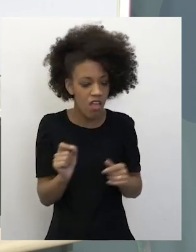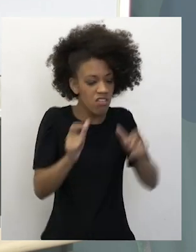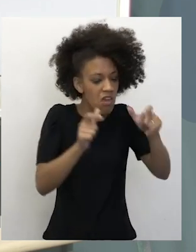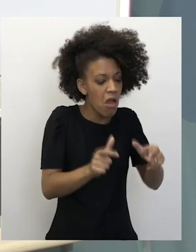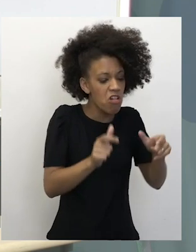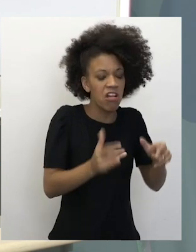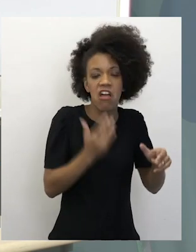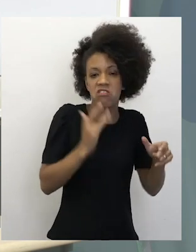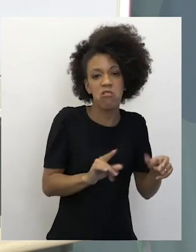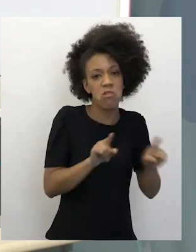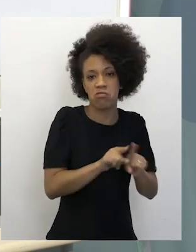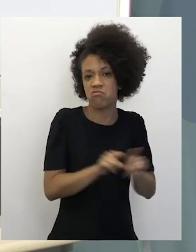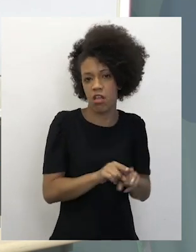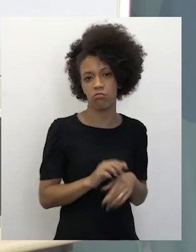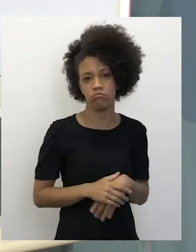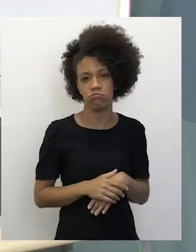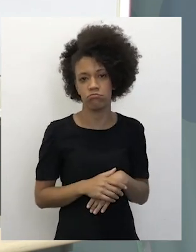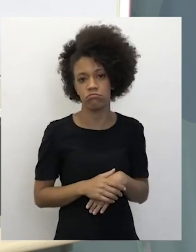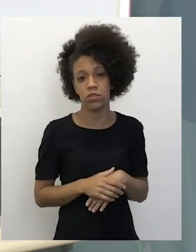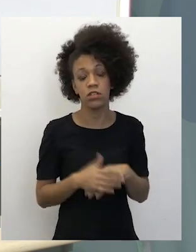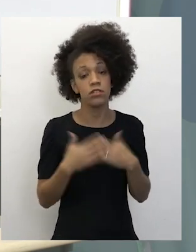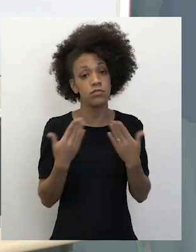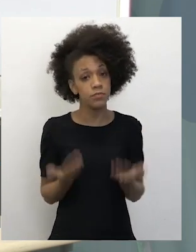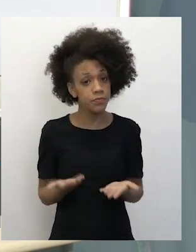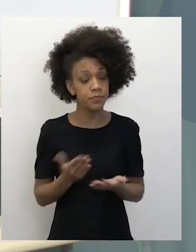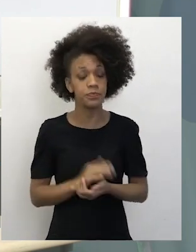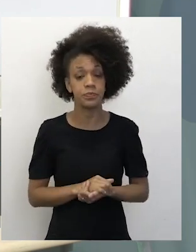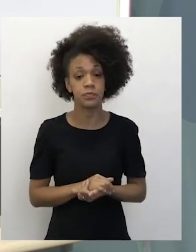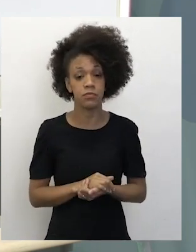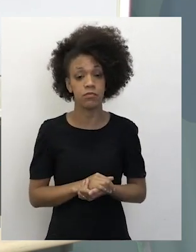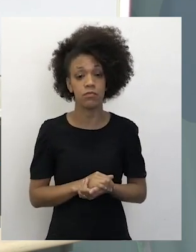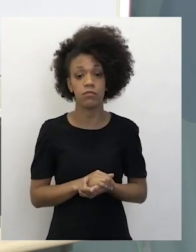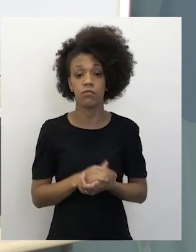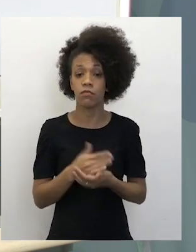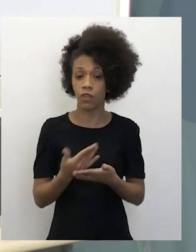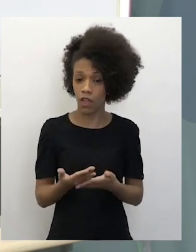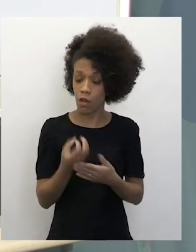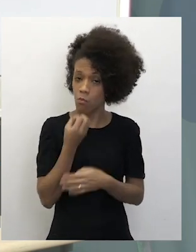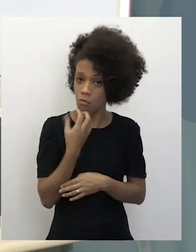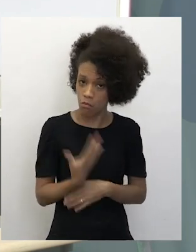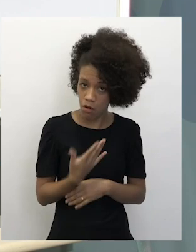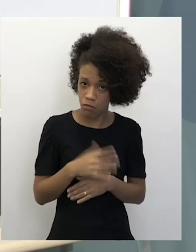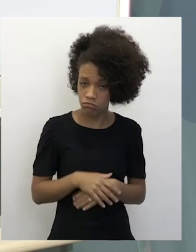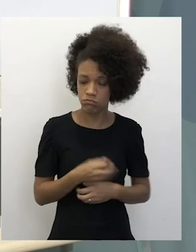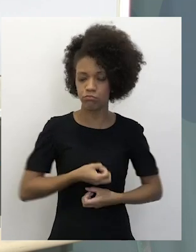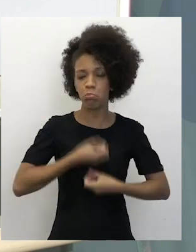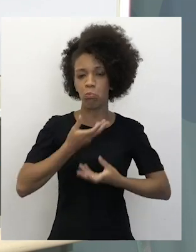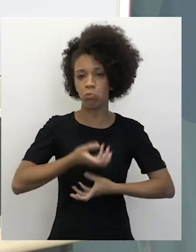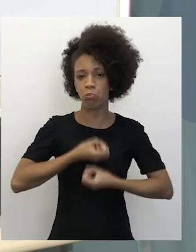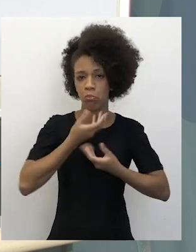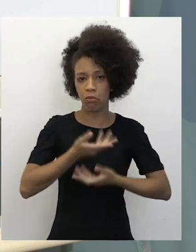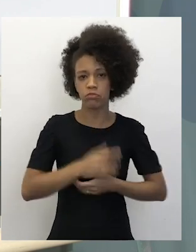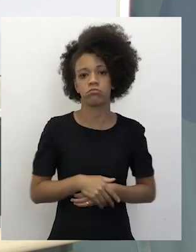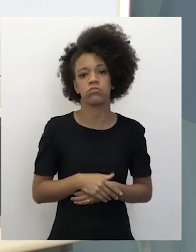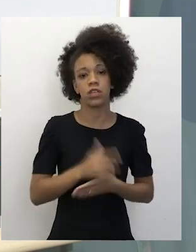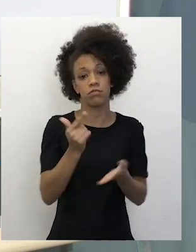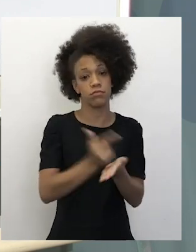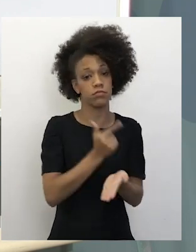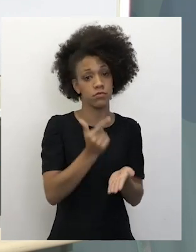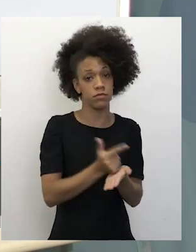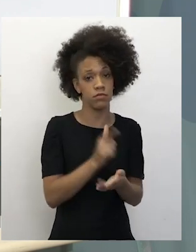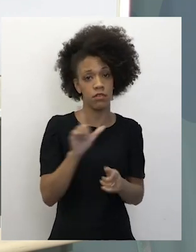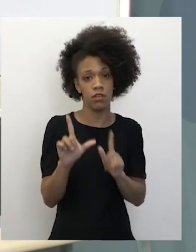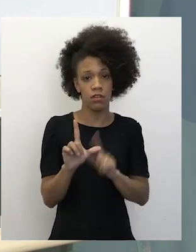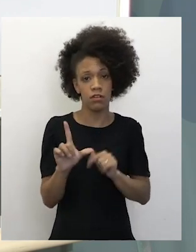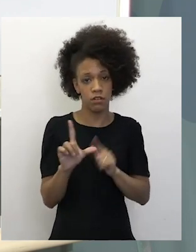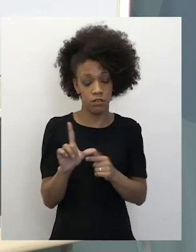de português com certeza sabe o que tá falando né mas olha isso aí é antigo é muito bom aí tá bom de poesia e literatura com l